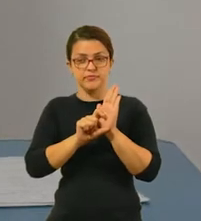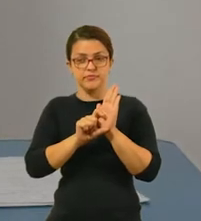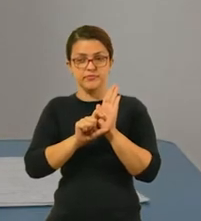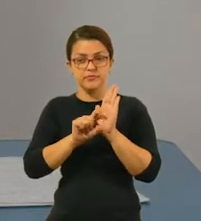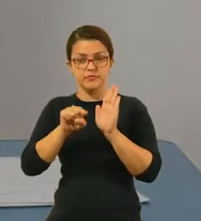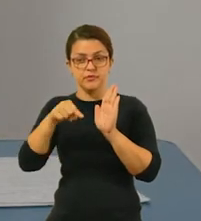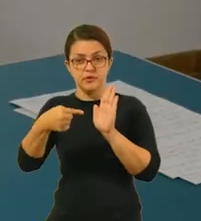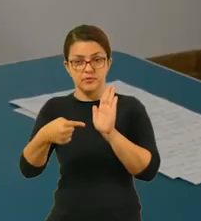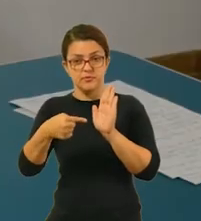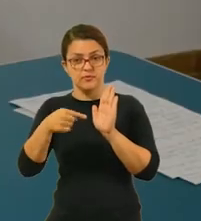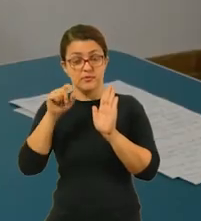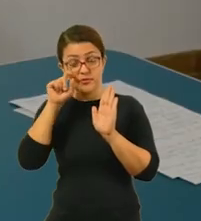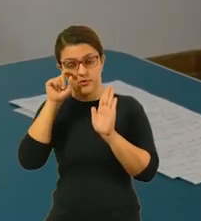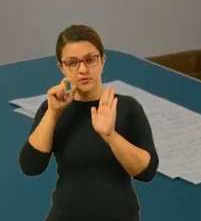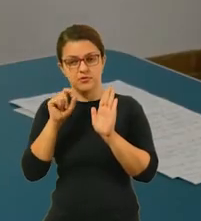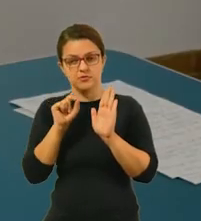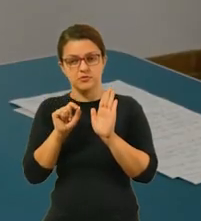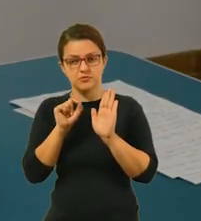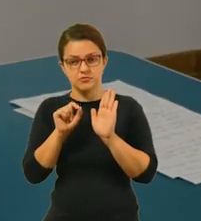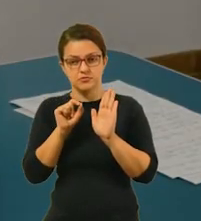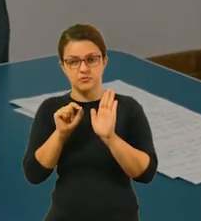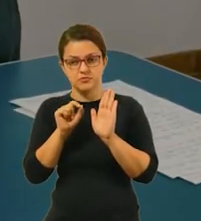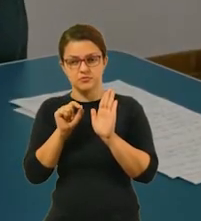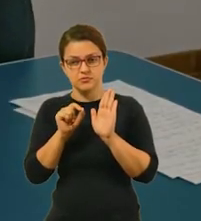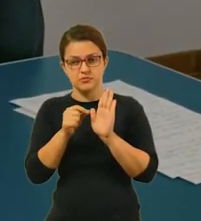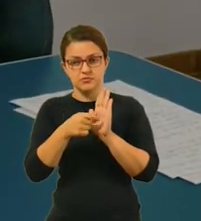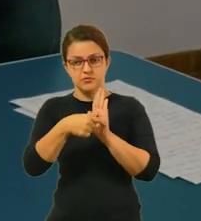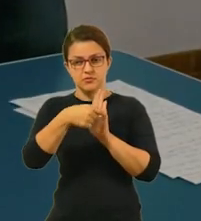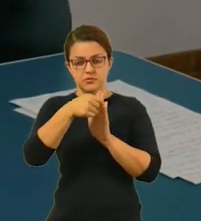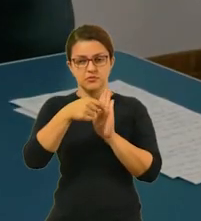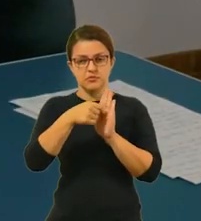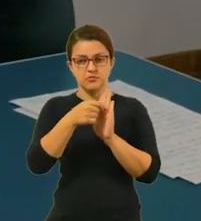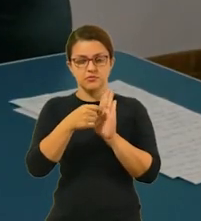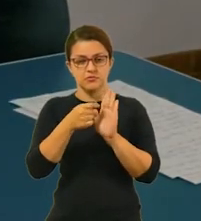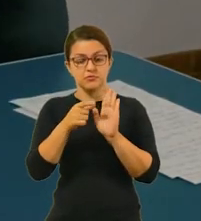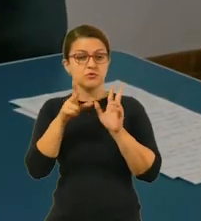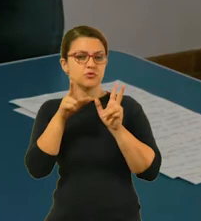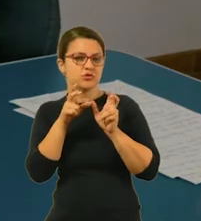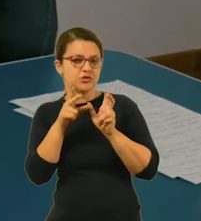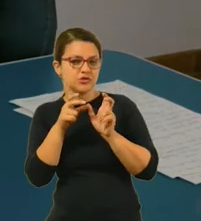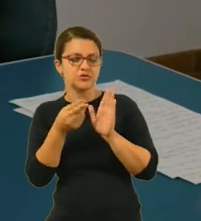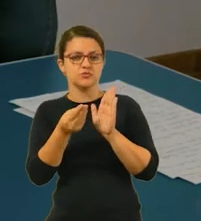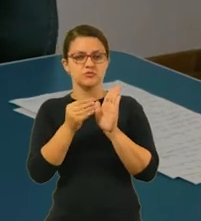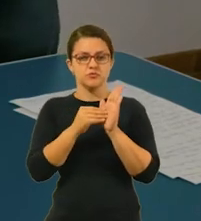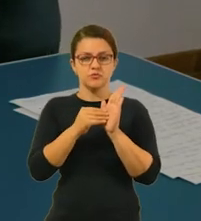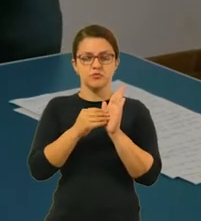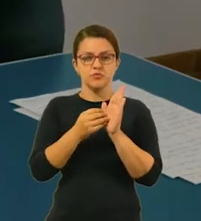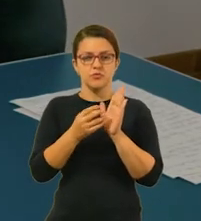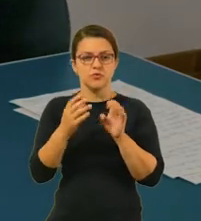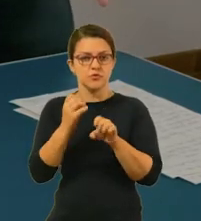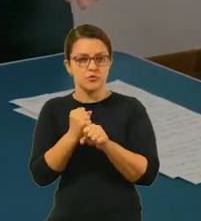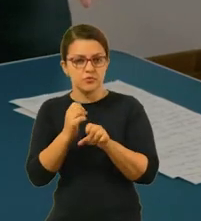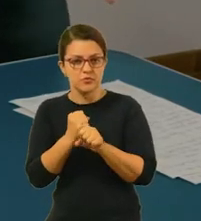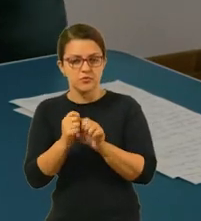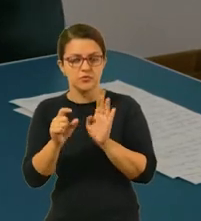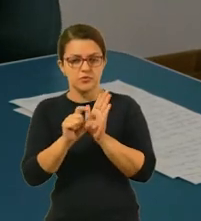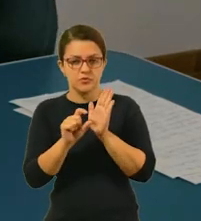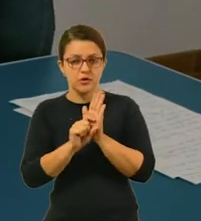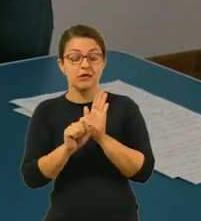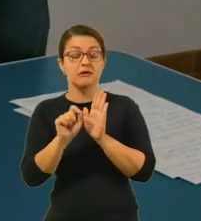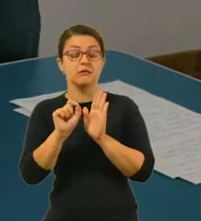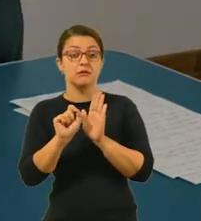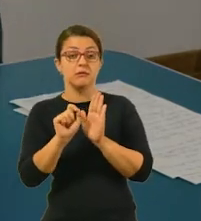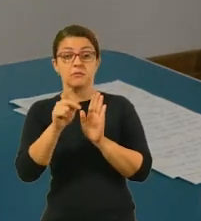Depois, aqui embaixo, na lenha, o que vocês podem colocar? Ó, o título, total de versos, o total de estrofes e o autor do